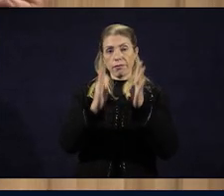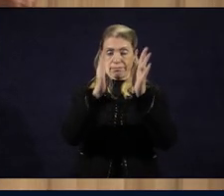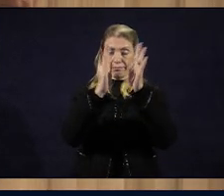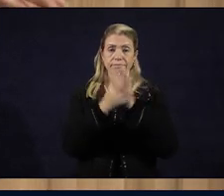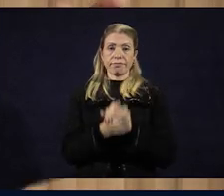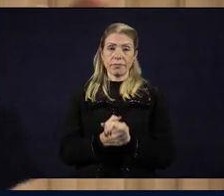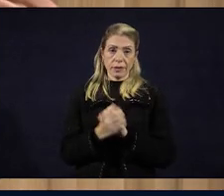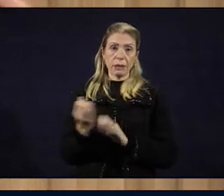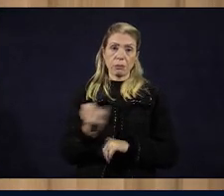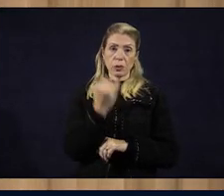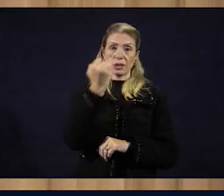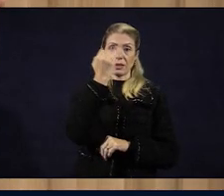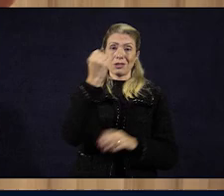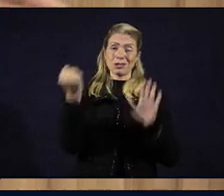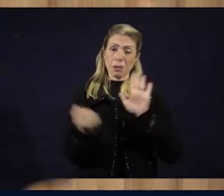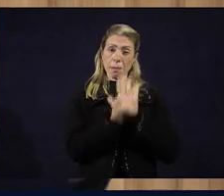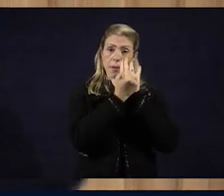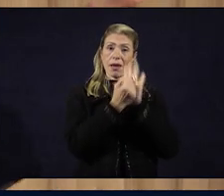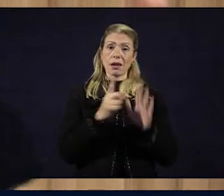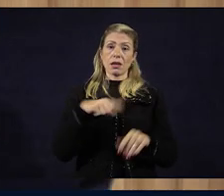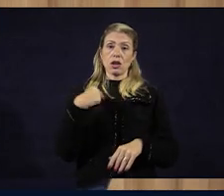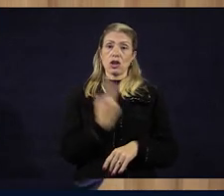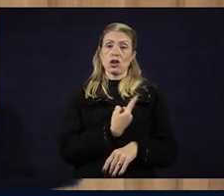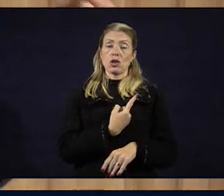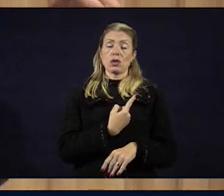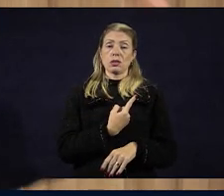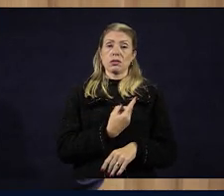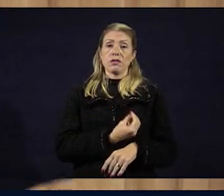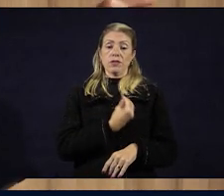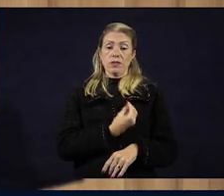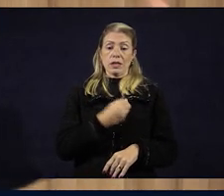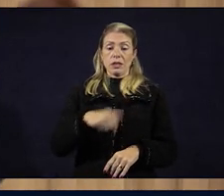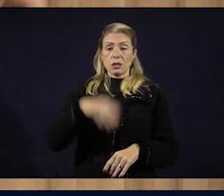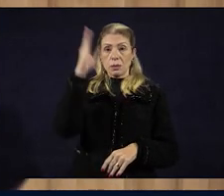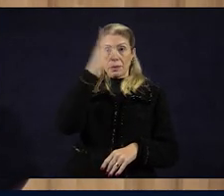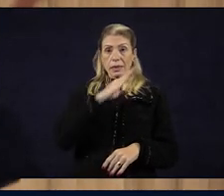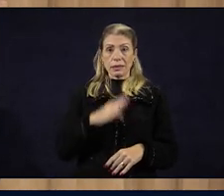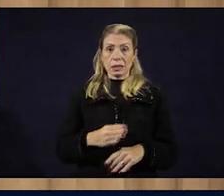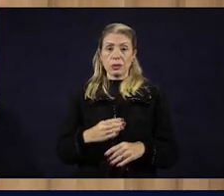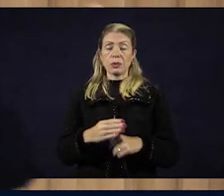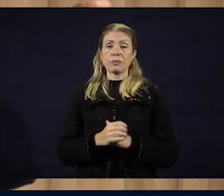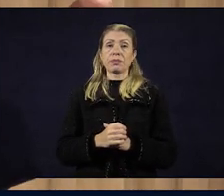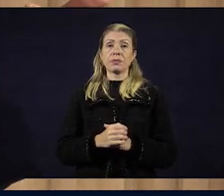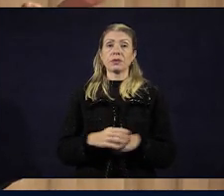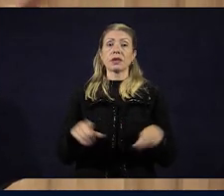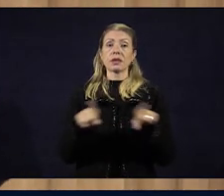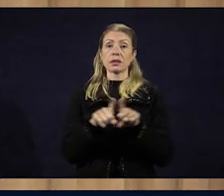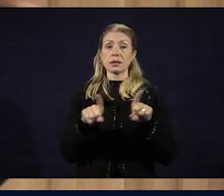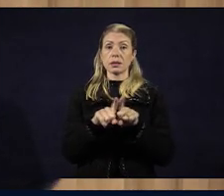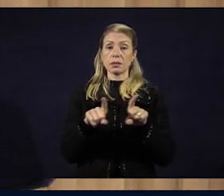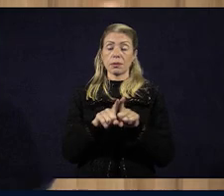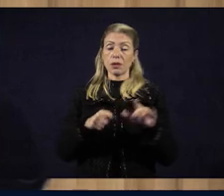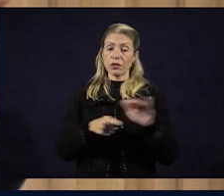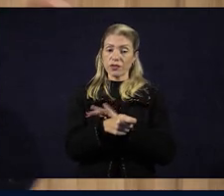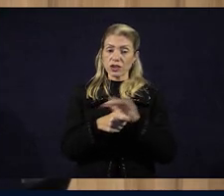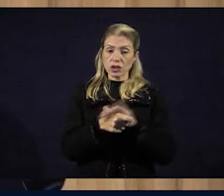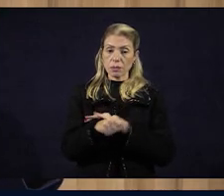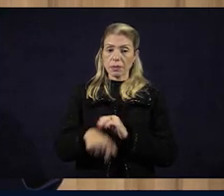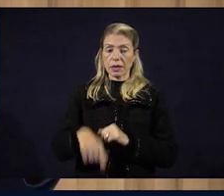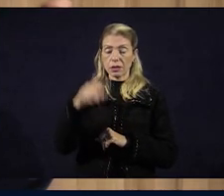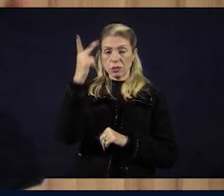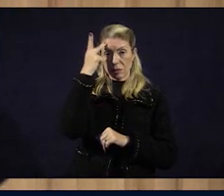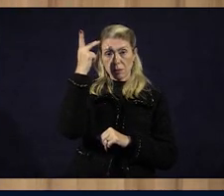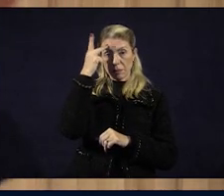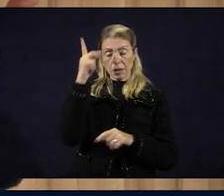ponto de vista de mudança de competitividade na infraestrutura brasileira, né? Primeiro. Segundo, os investimentos que estão sendo feitos no estado de São Paulo e no